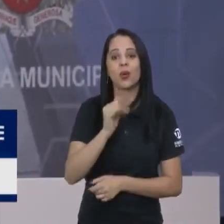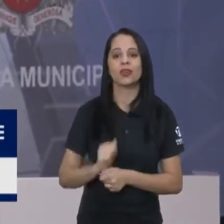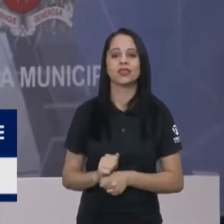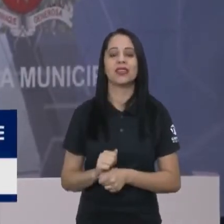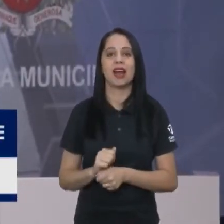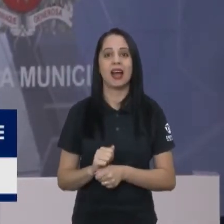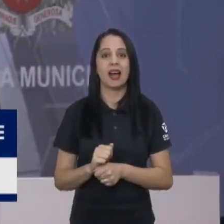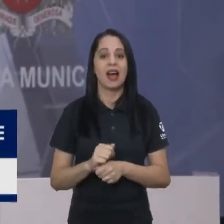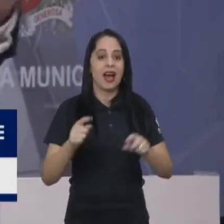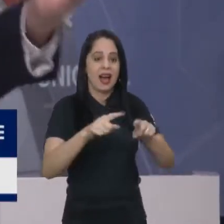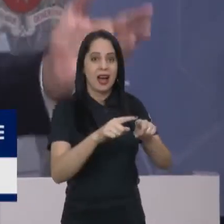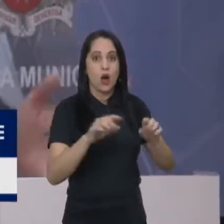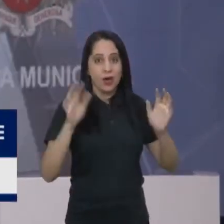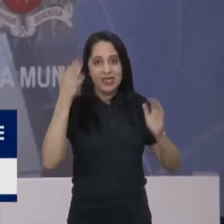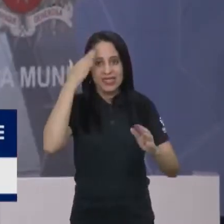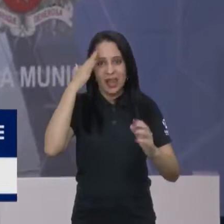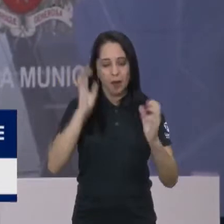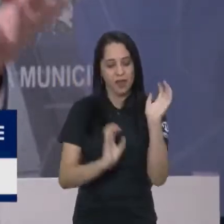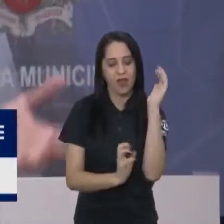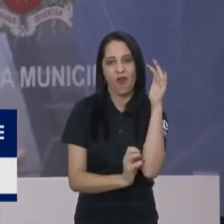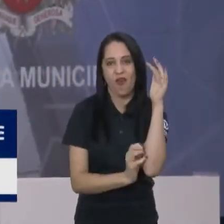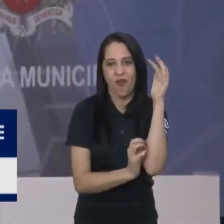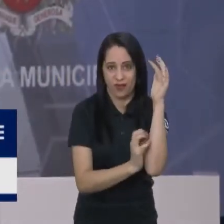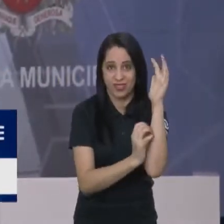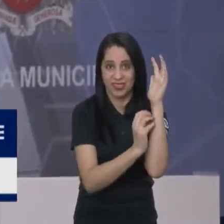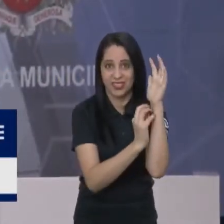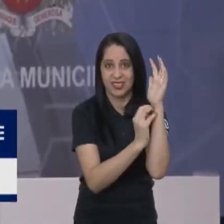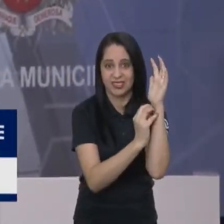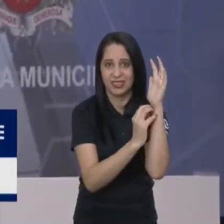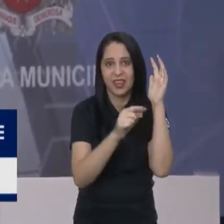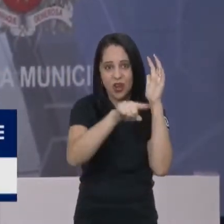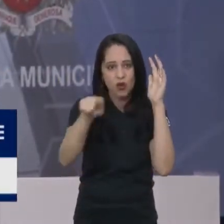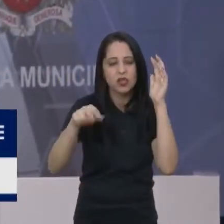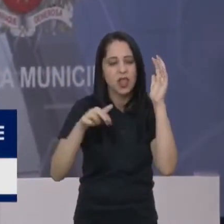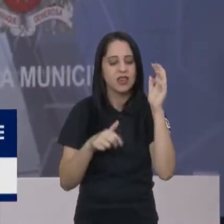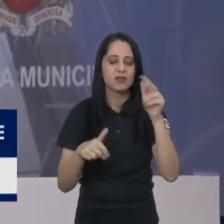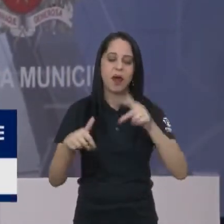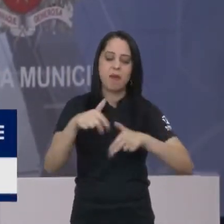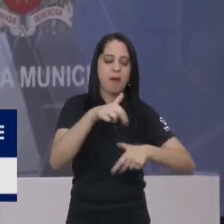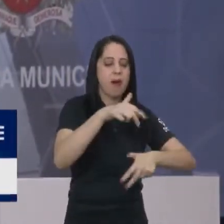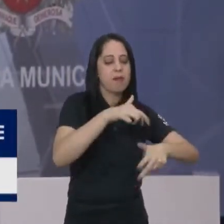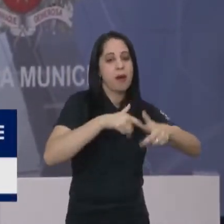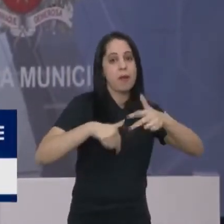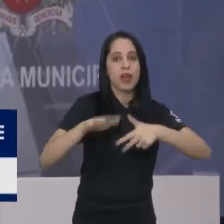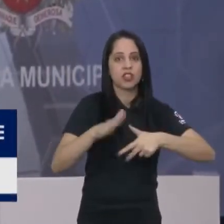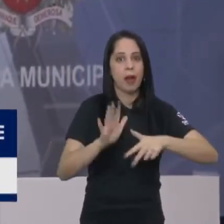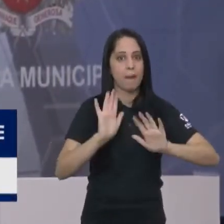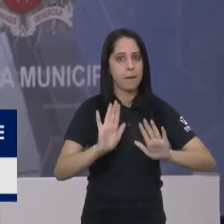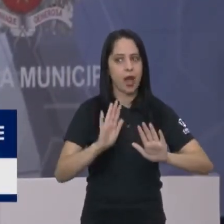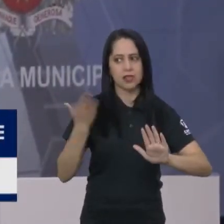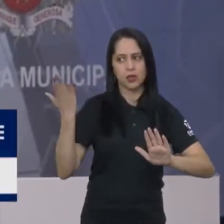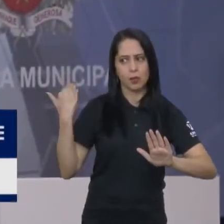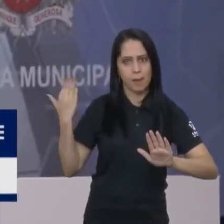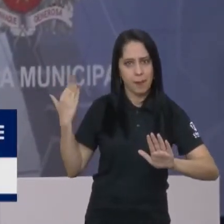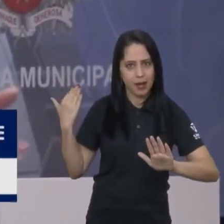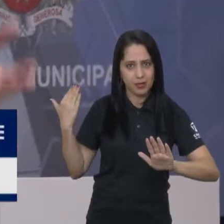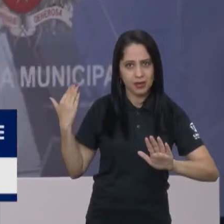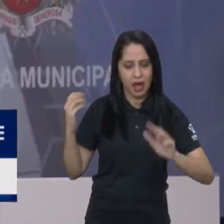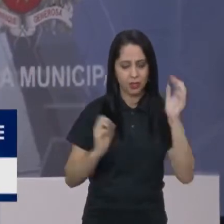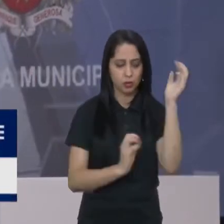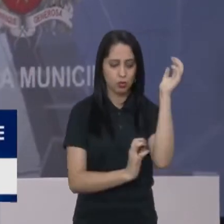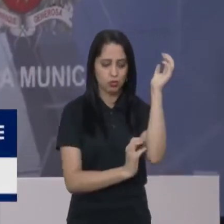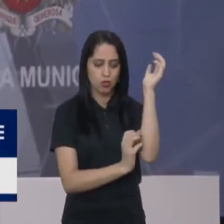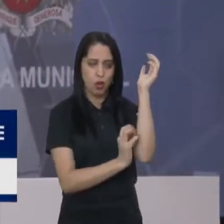Vicentino Aranha. Né? Hoje é um parque de vocês, todo mundo tem o prazer de caminhar lá, mas aquilo era, na verdade, uma coisa desconhecida para grande parte das